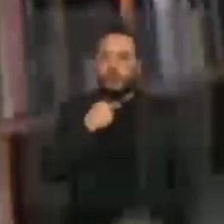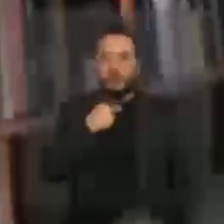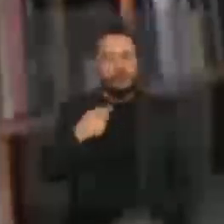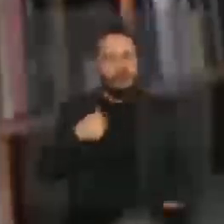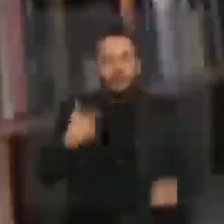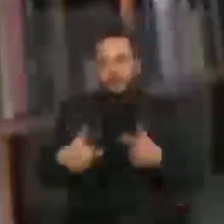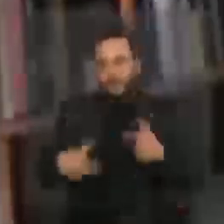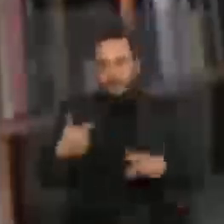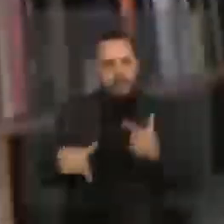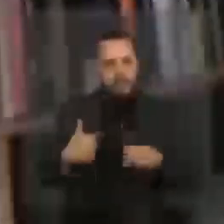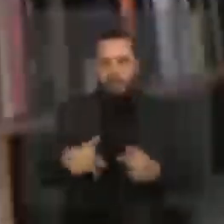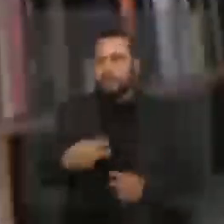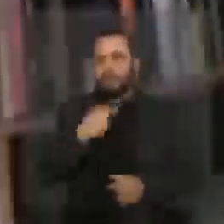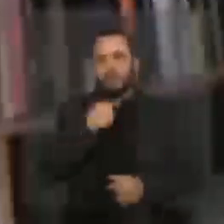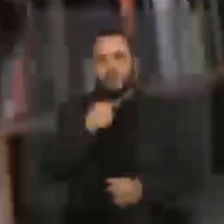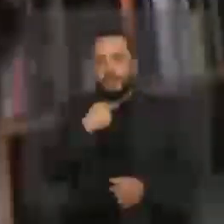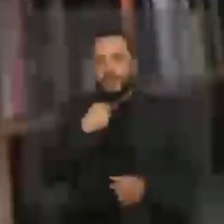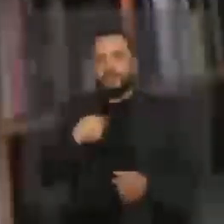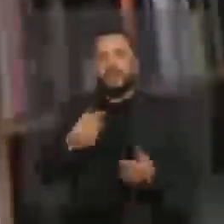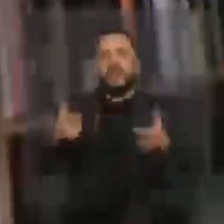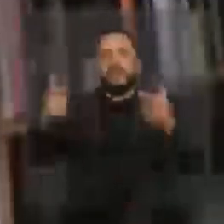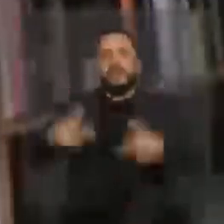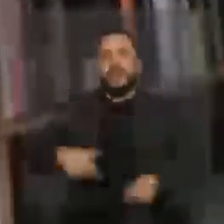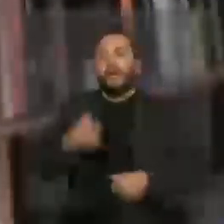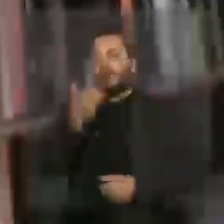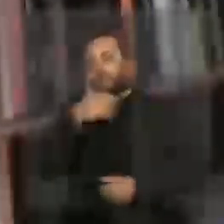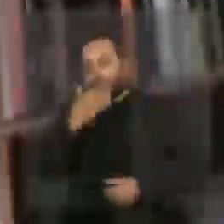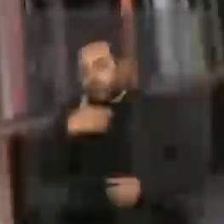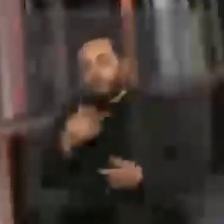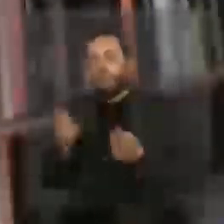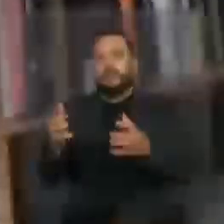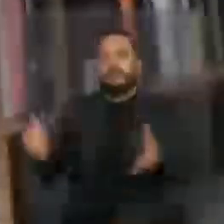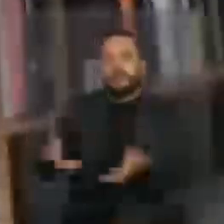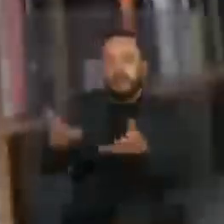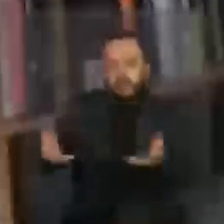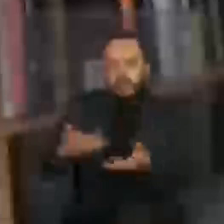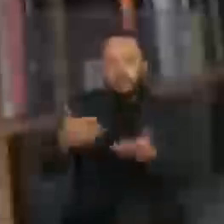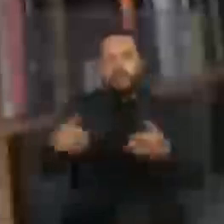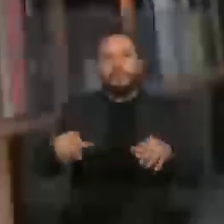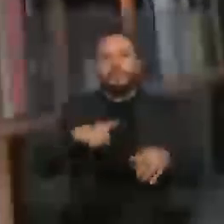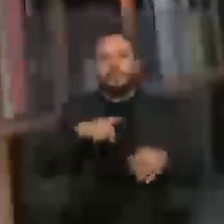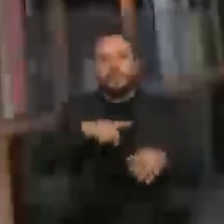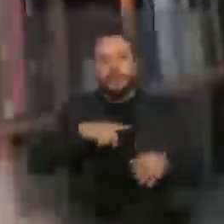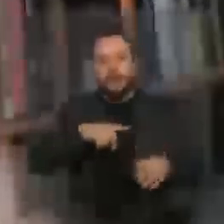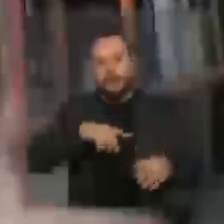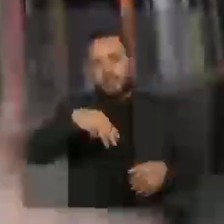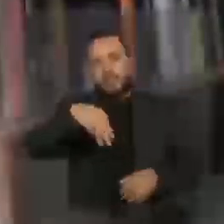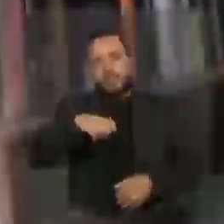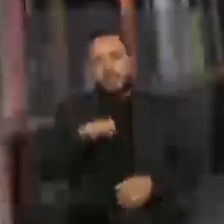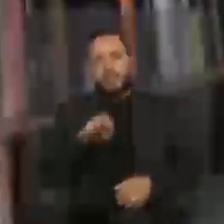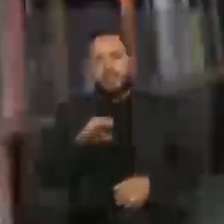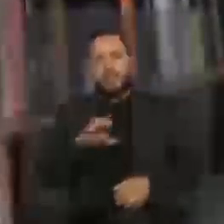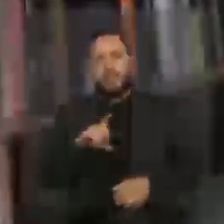atividades, mesmo estando em sacolões e mercados municipais, e por quê? Porque o tipo de atividade não